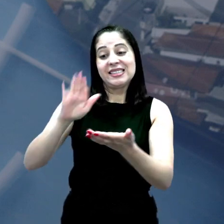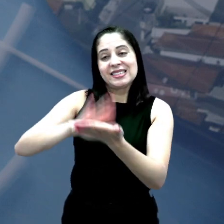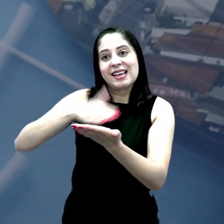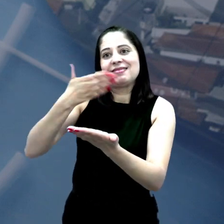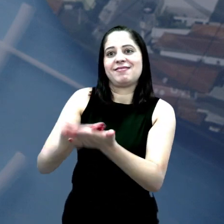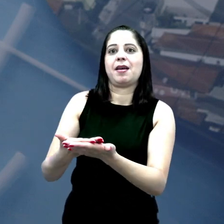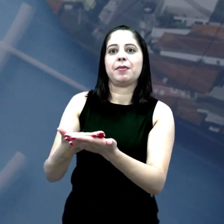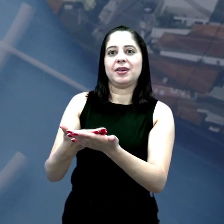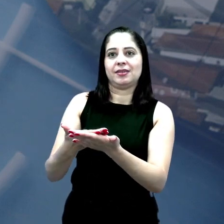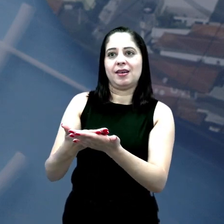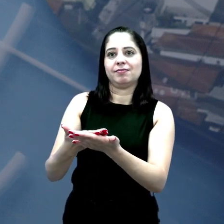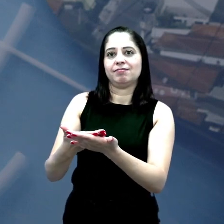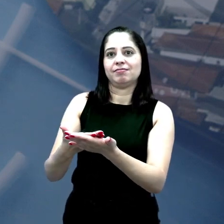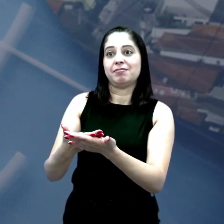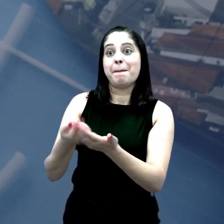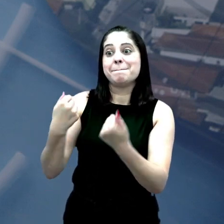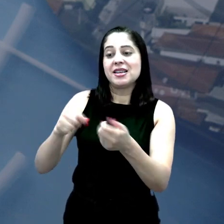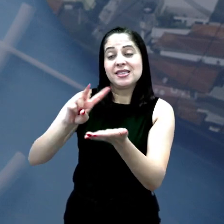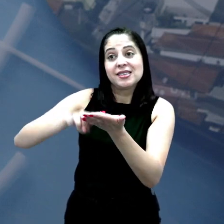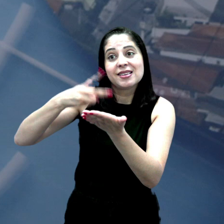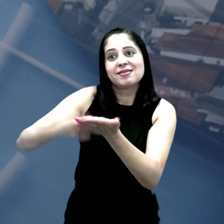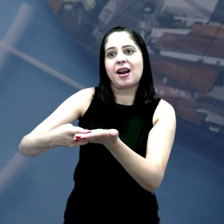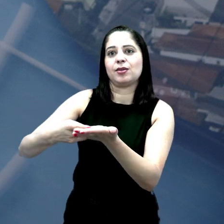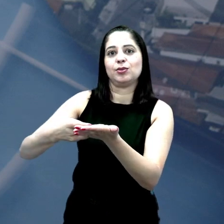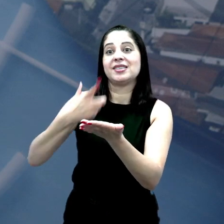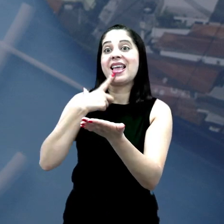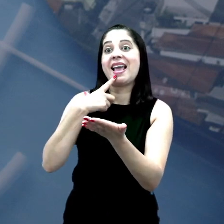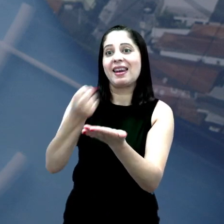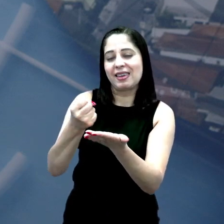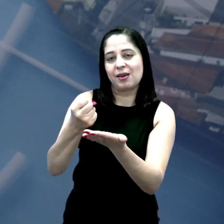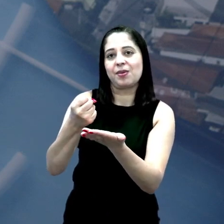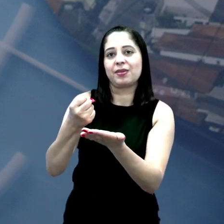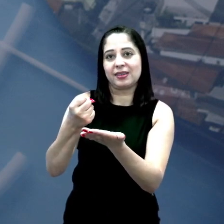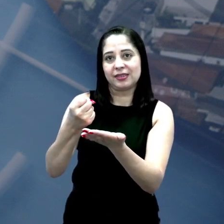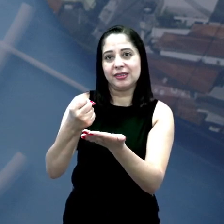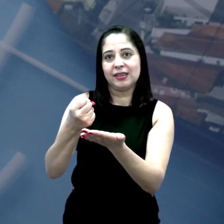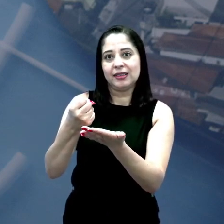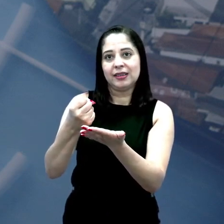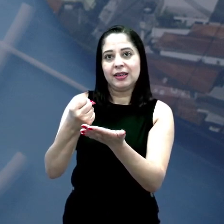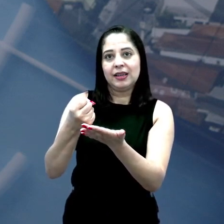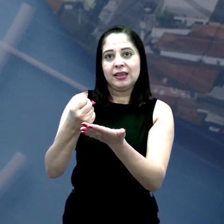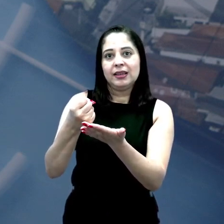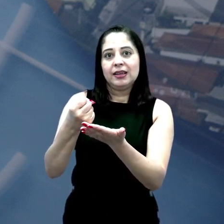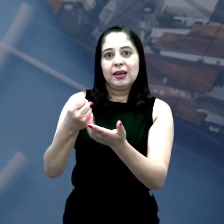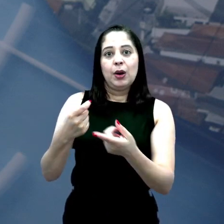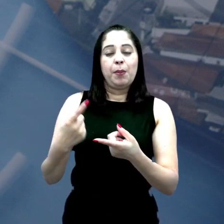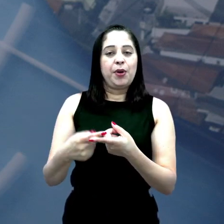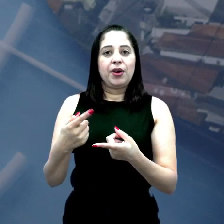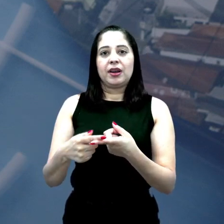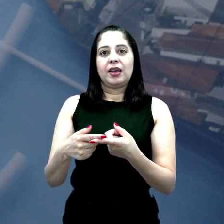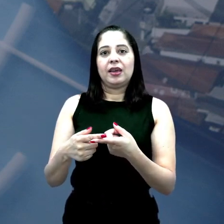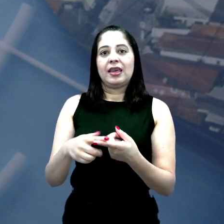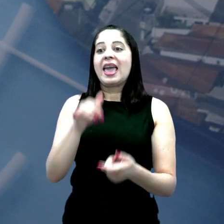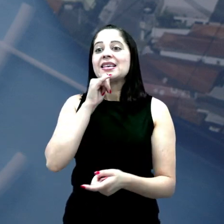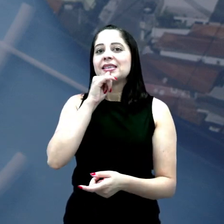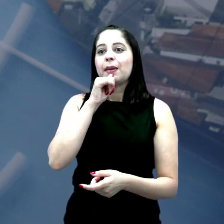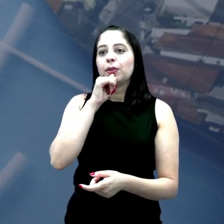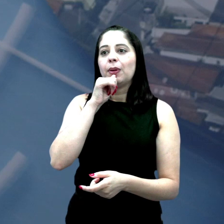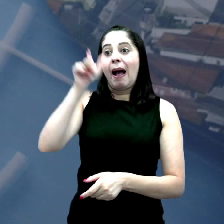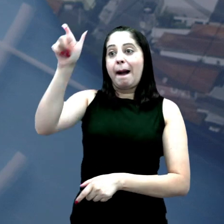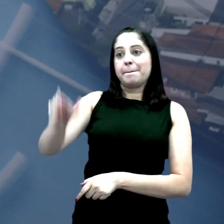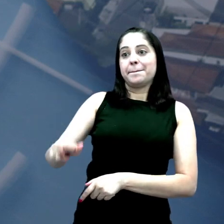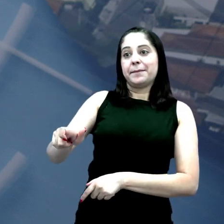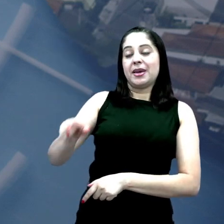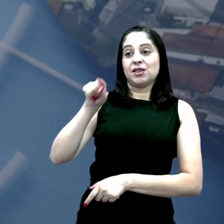o que é o deslocamento humano? O que motiva milhares de pessoas a saírem de seu país de origem, né, onde elas têm